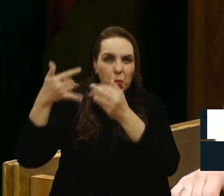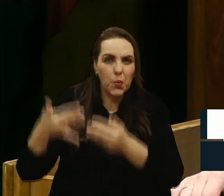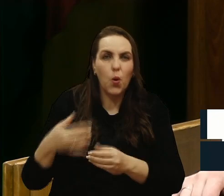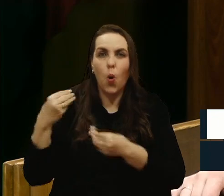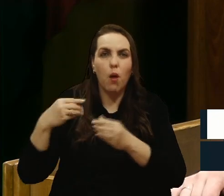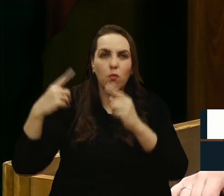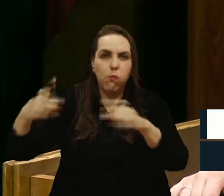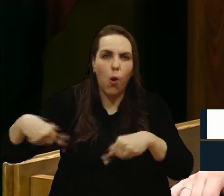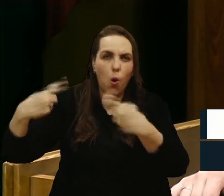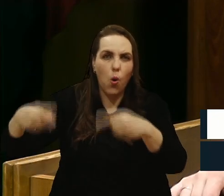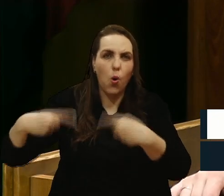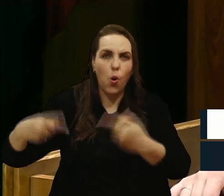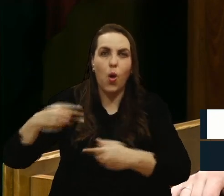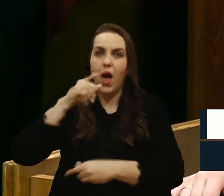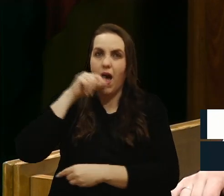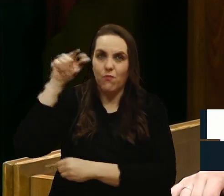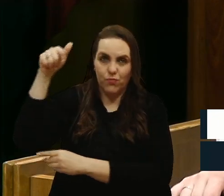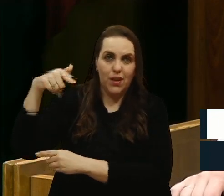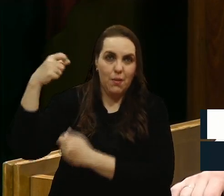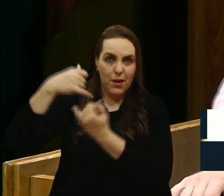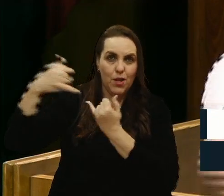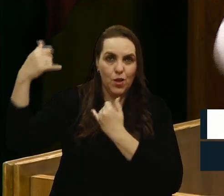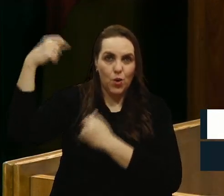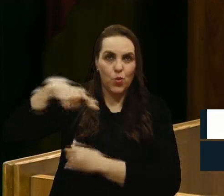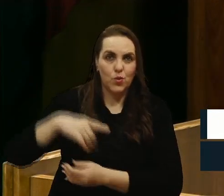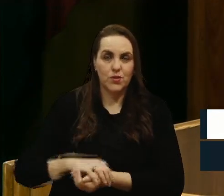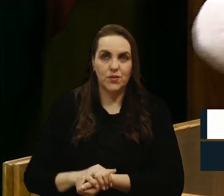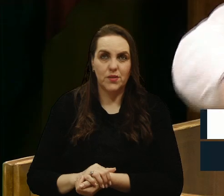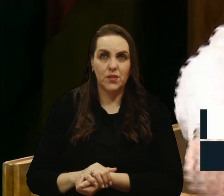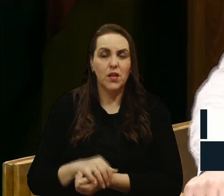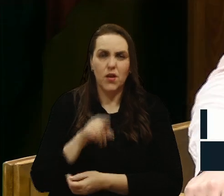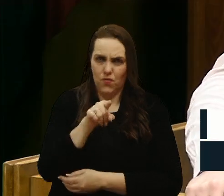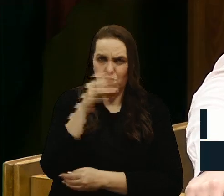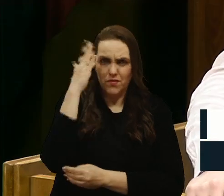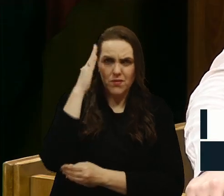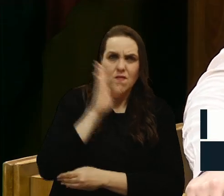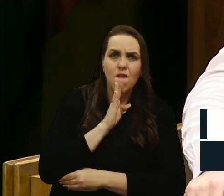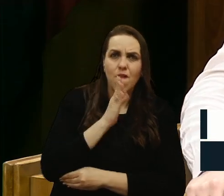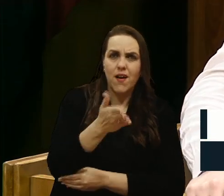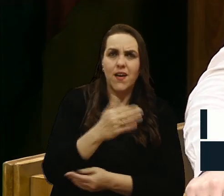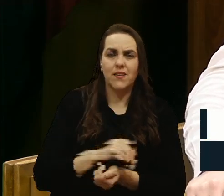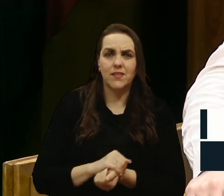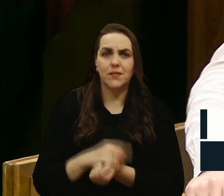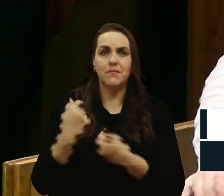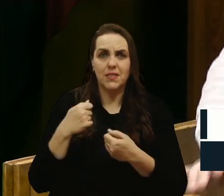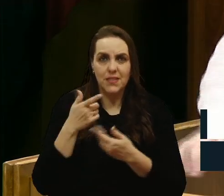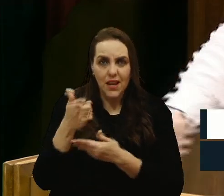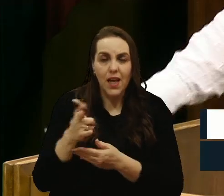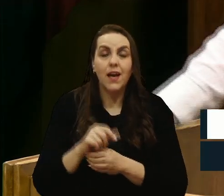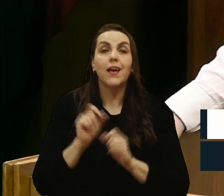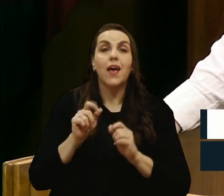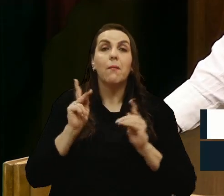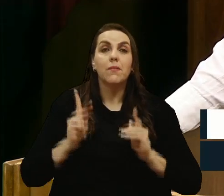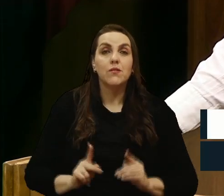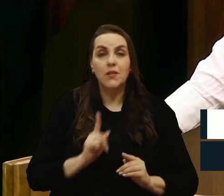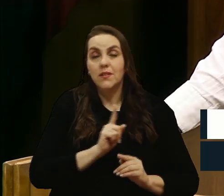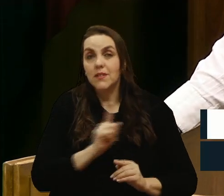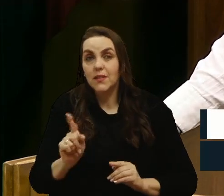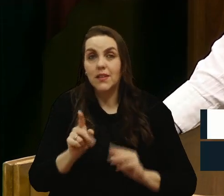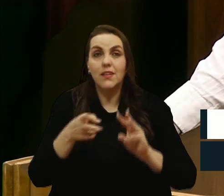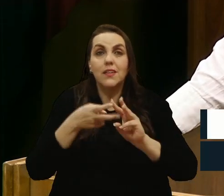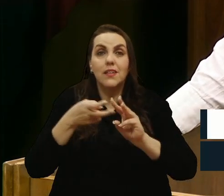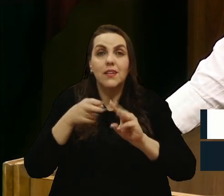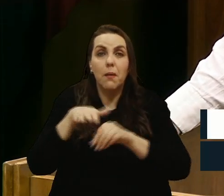Quando nós fomos precisar demarcar a cabeça do cachorro, que o senhor conhece melhor que eu. Quem é que foi para lá conversar com os